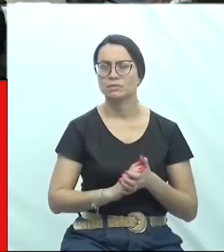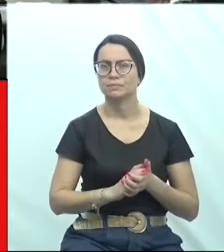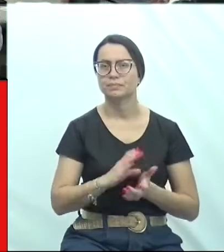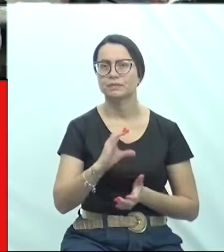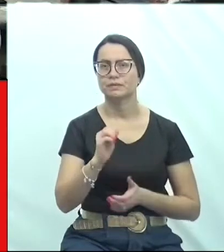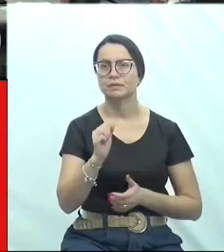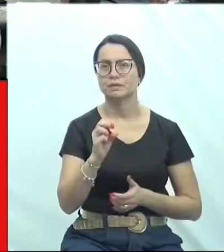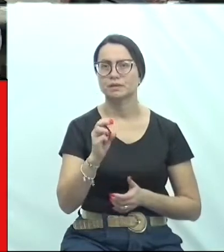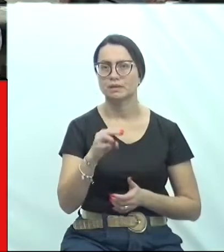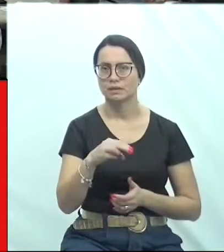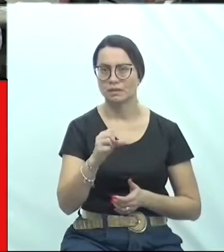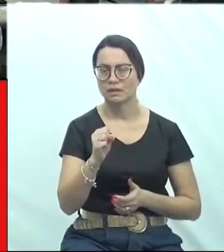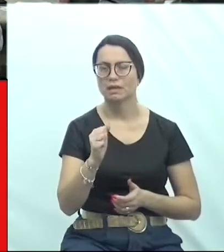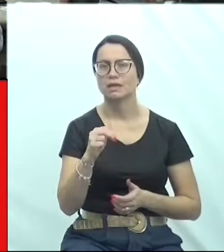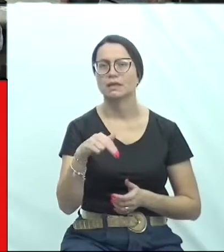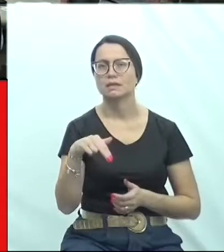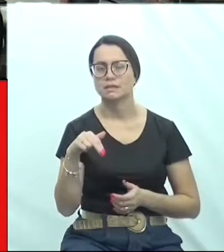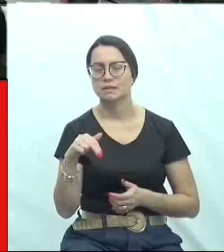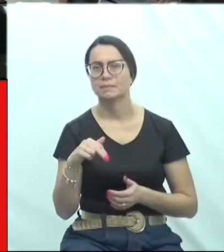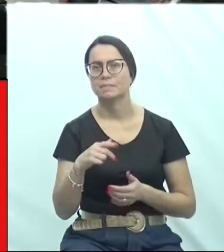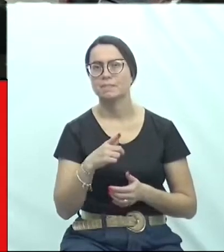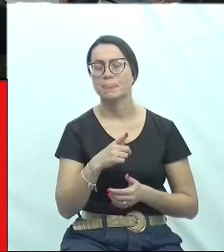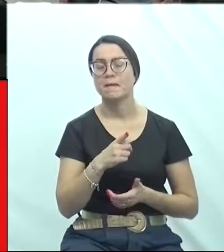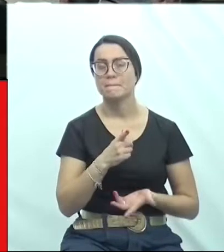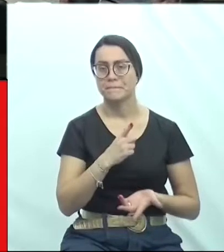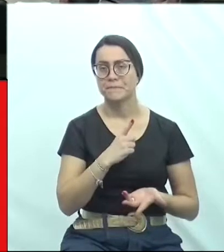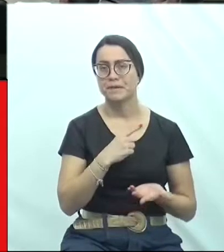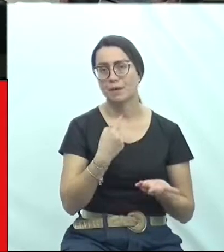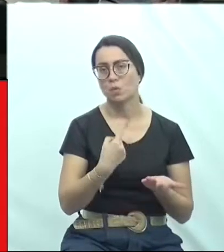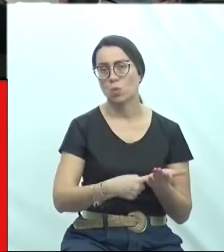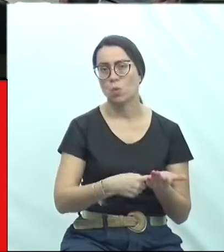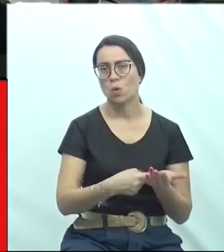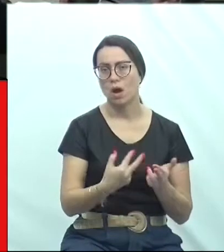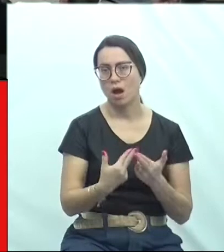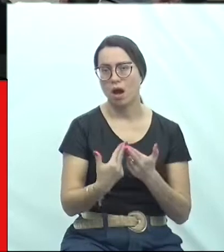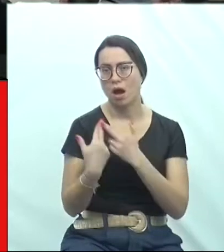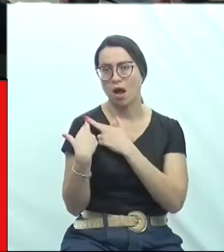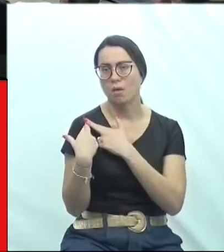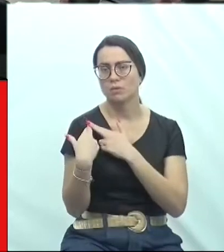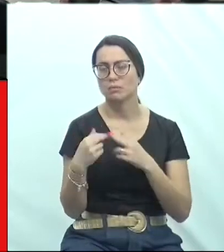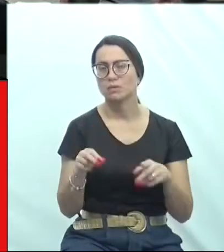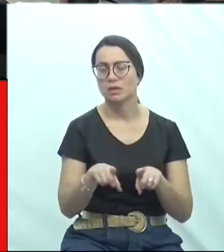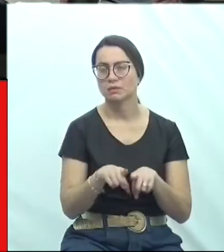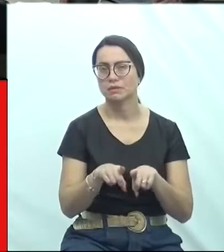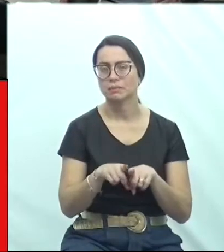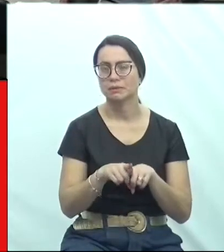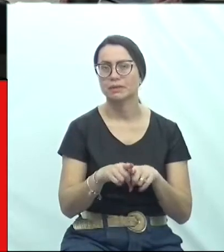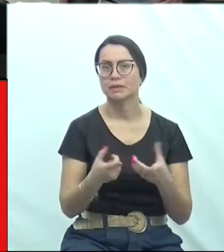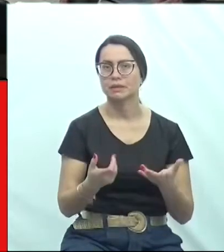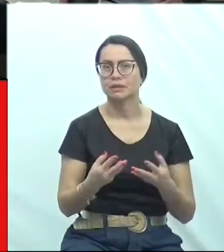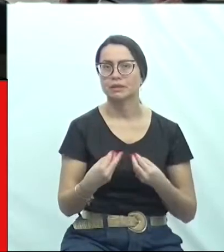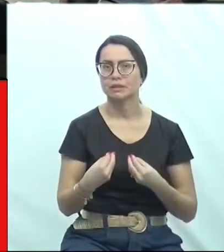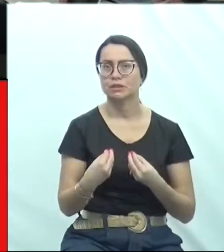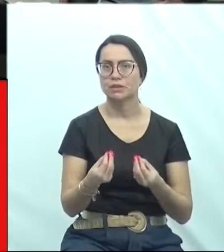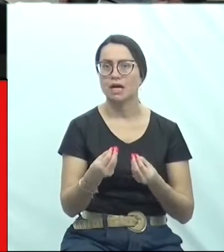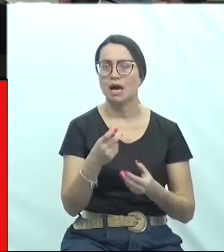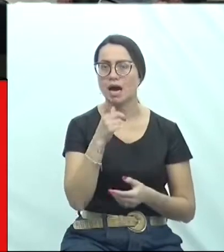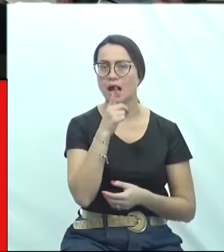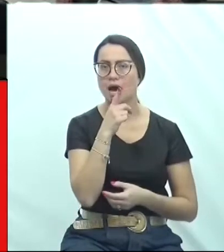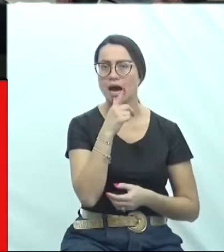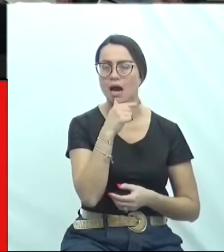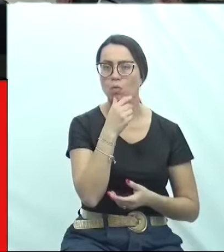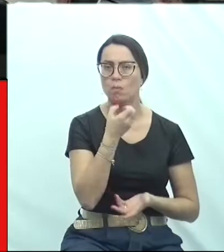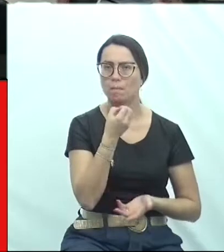do Ministério da Saúde, onde nós temos o compromisso, e isso para nós é vital, de fornecer água com qualidade para a